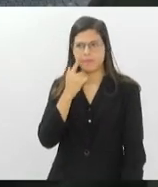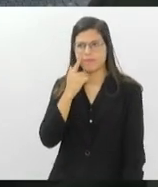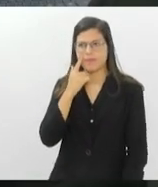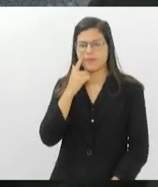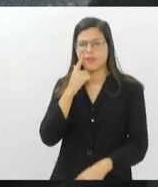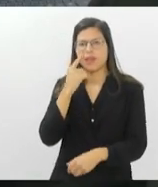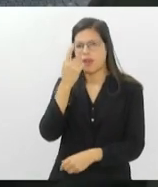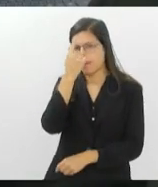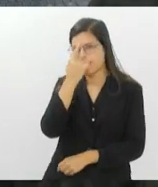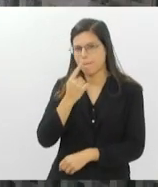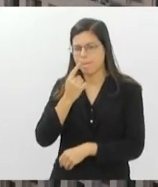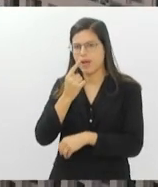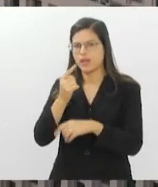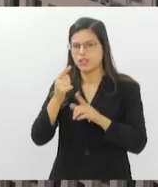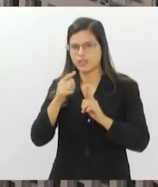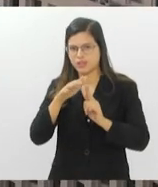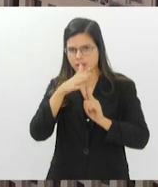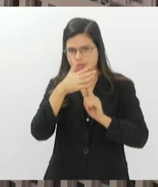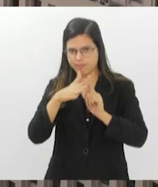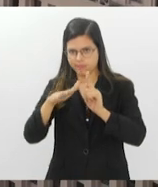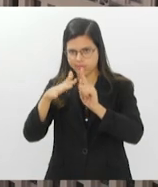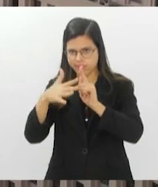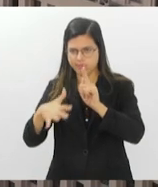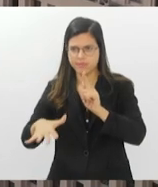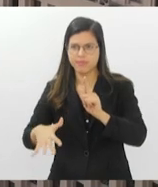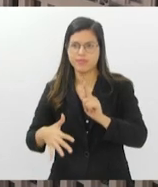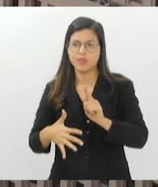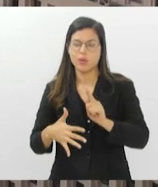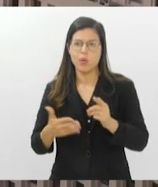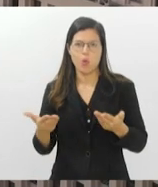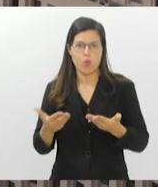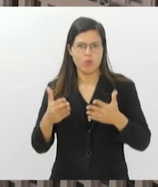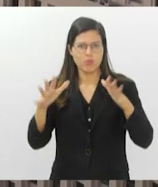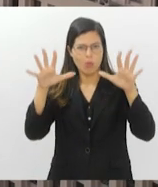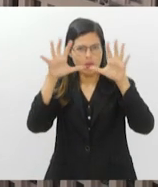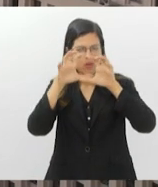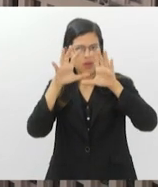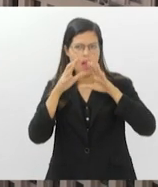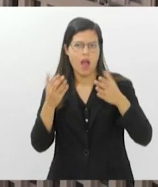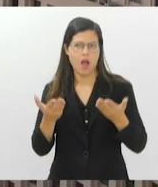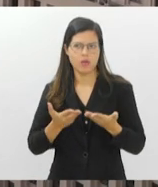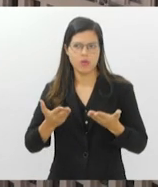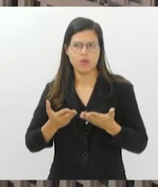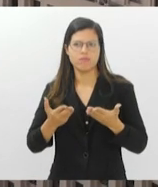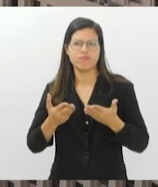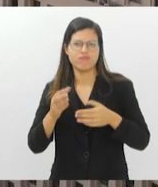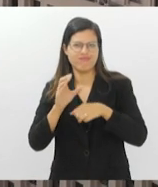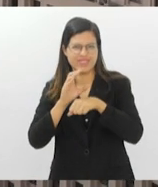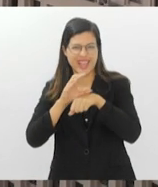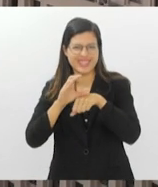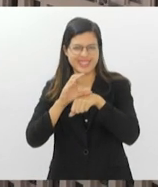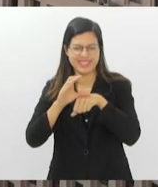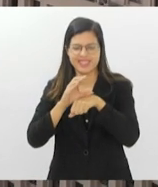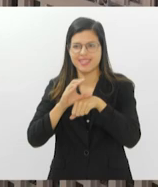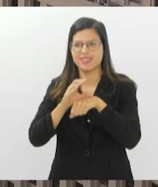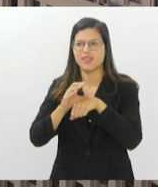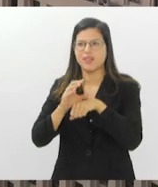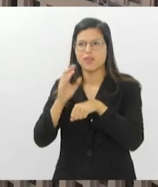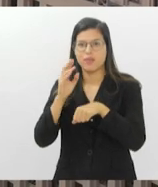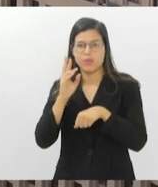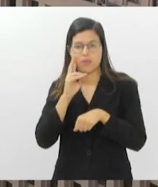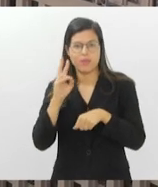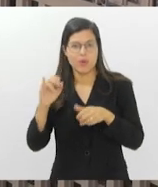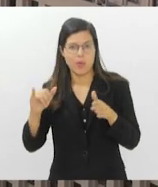da Baía de Guanabara. Hoje o dia amanheceu nublado, nesse momento está bastante cinza. Você vê aqui o aeroporto Santos